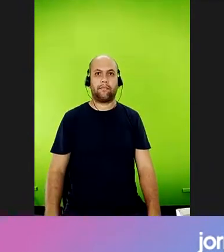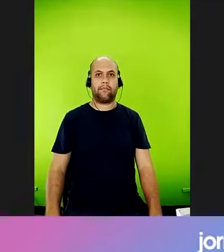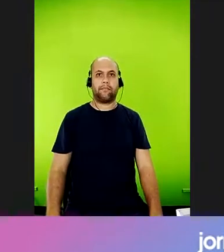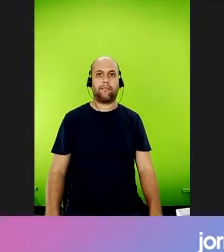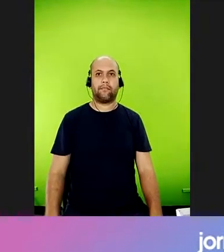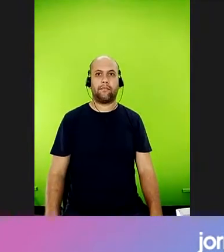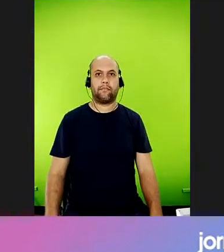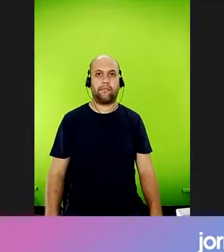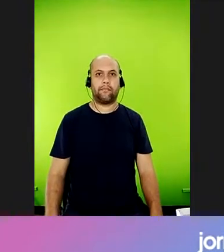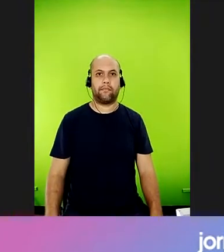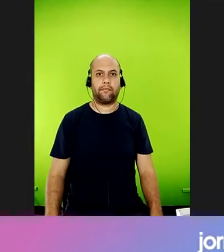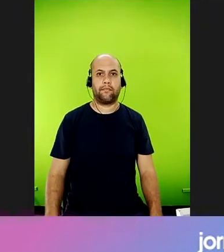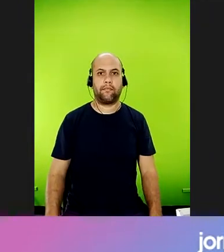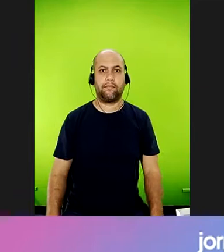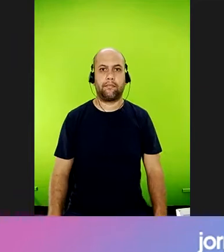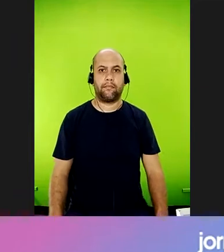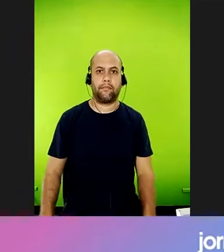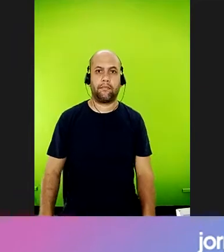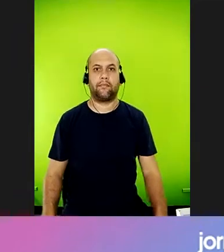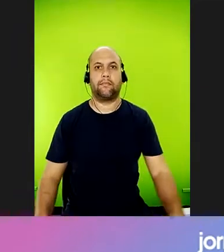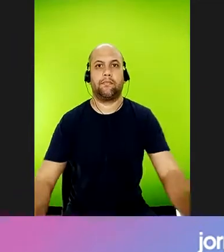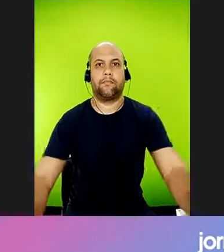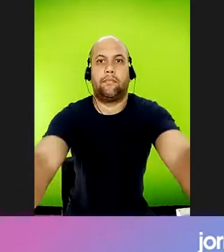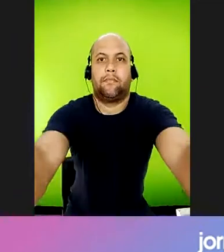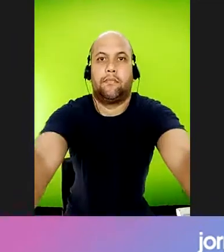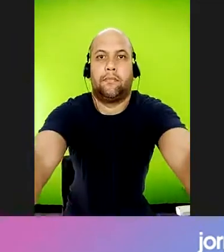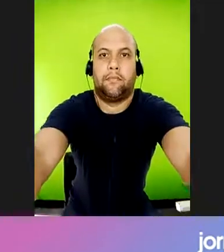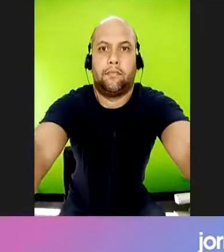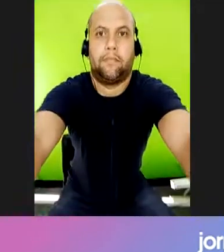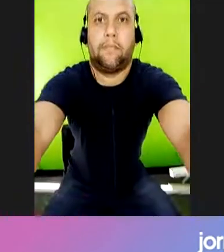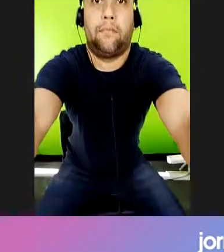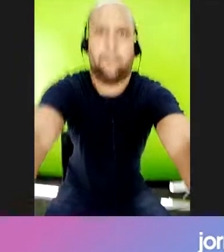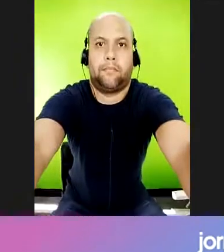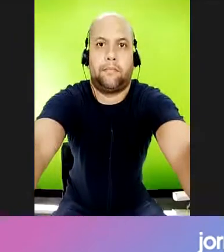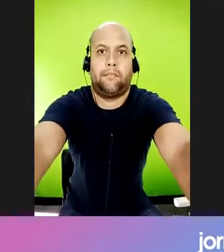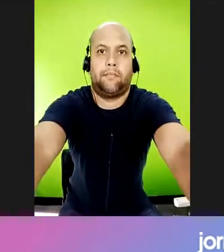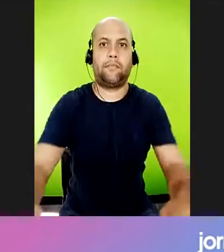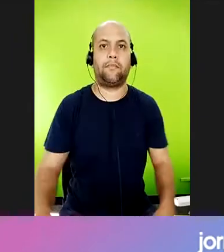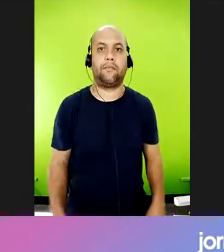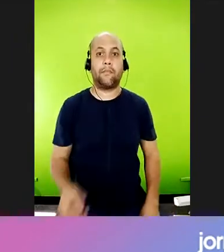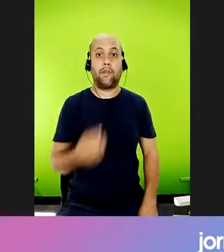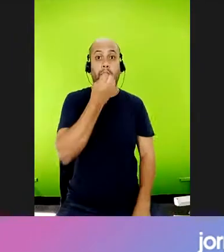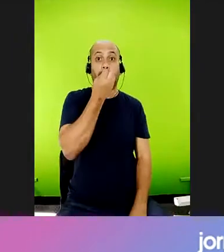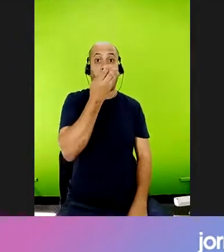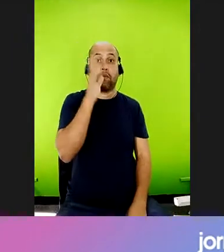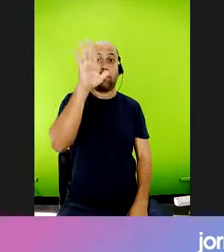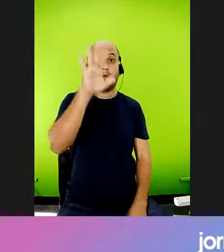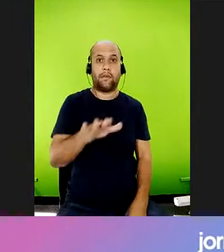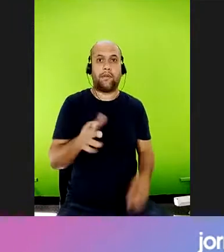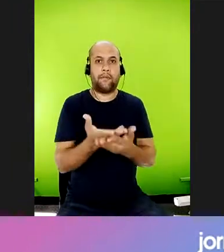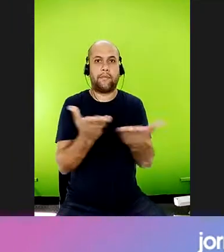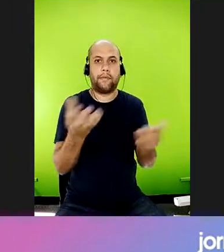a experiência Speed kuota 1 Oi boa tarde pessoal vontade tudo